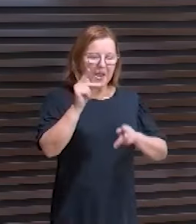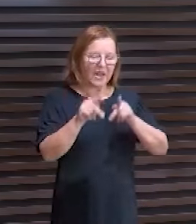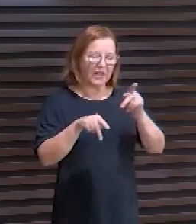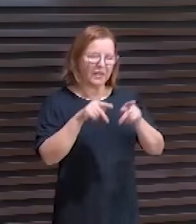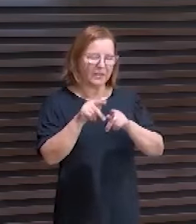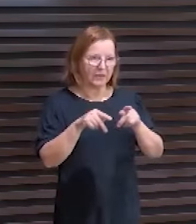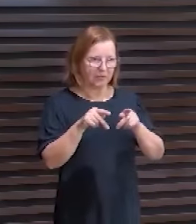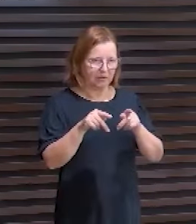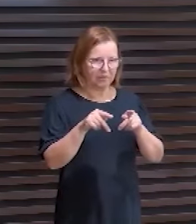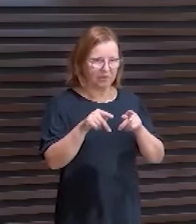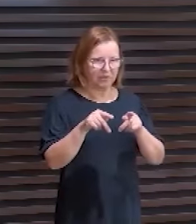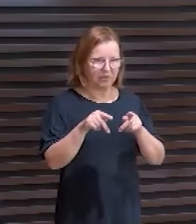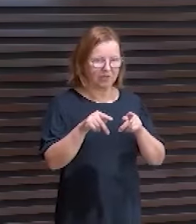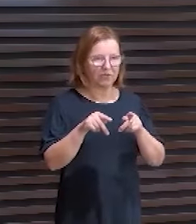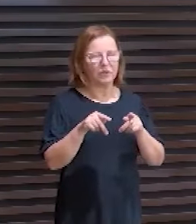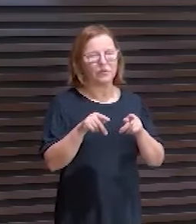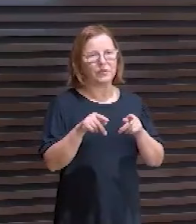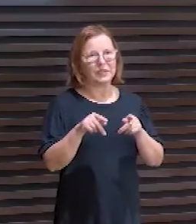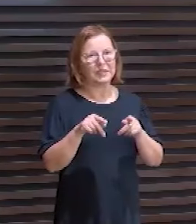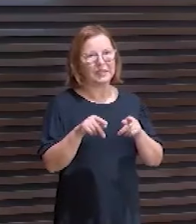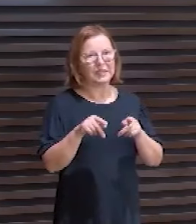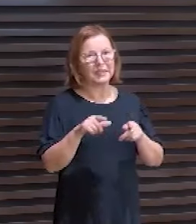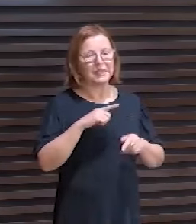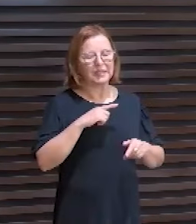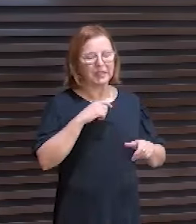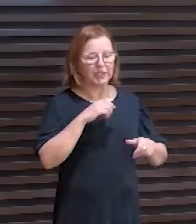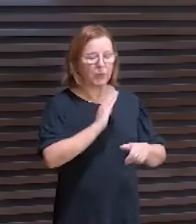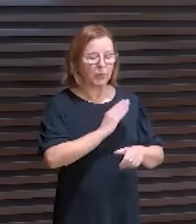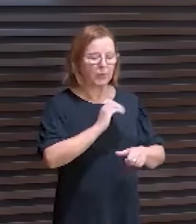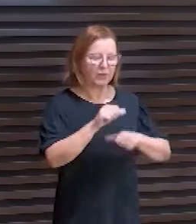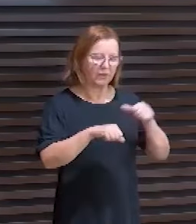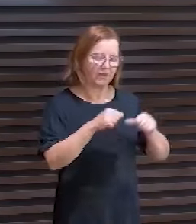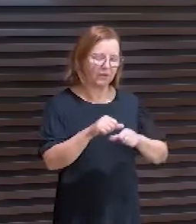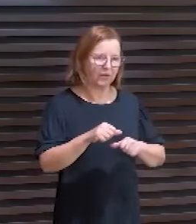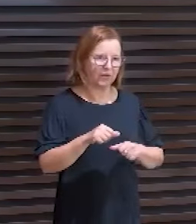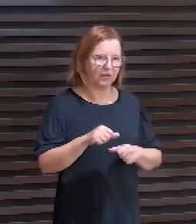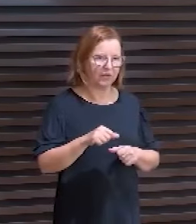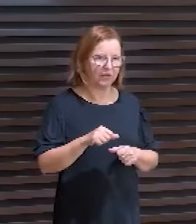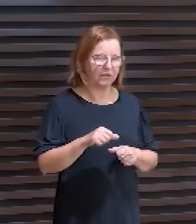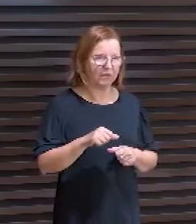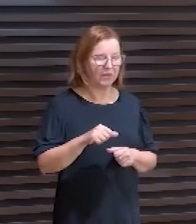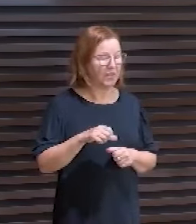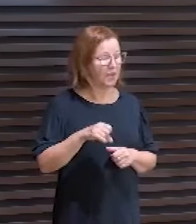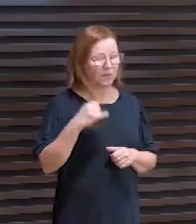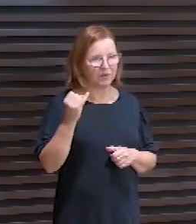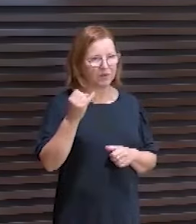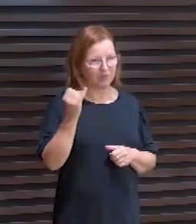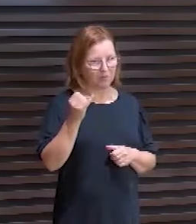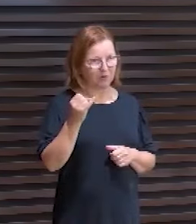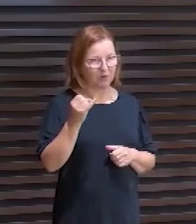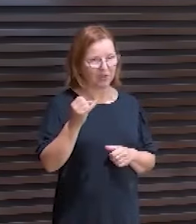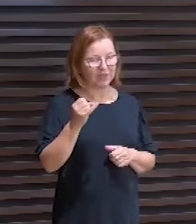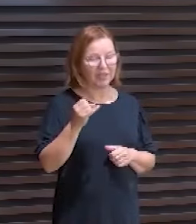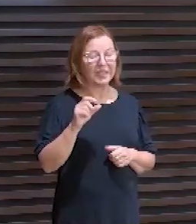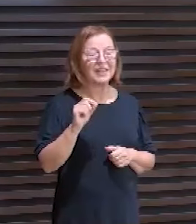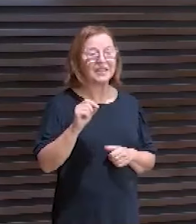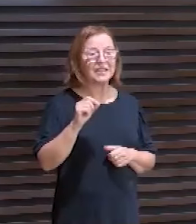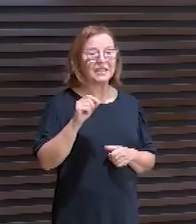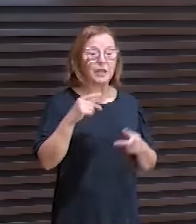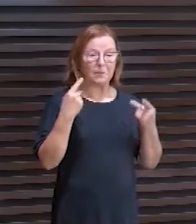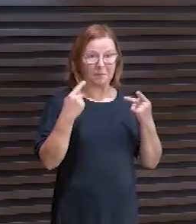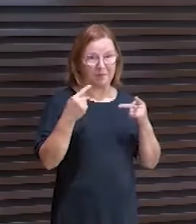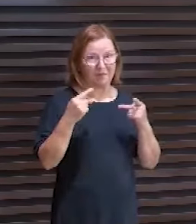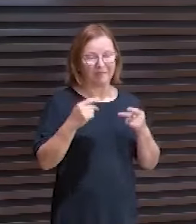pregando que que tá pregando Qual é a palavra o que a Bíblia diz não quer nem saber então para aquele Paulo e